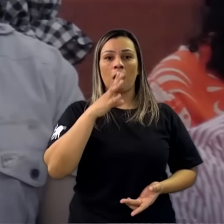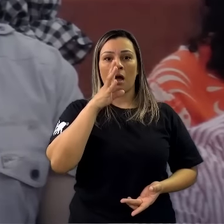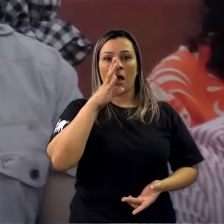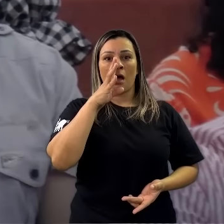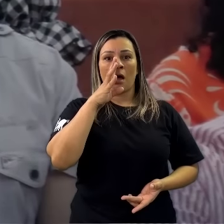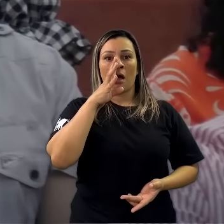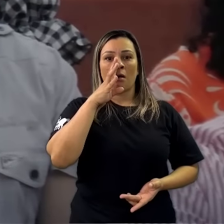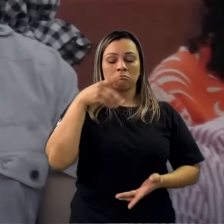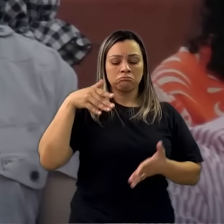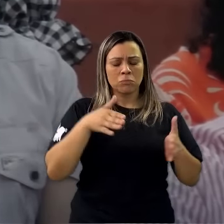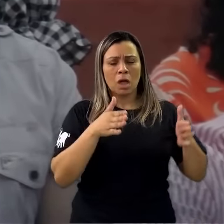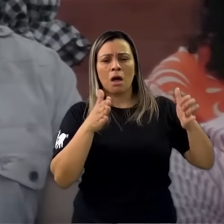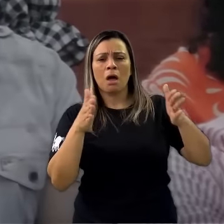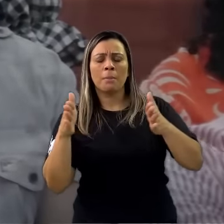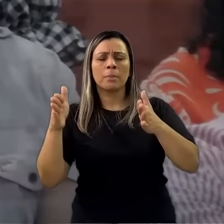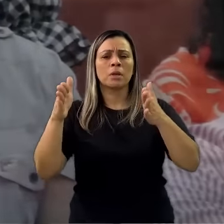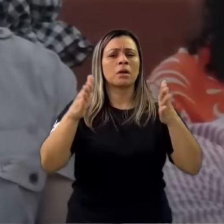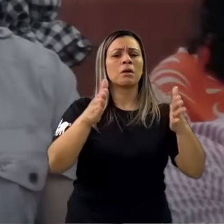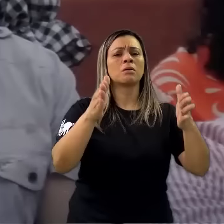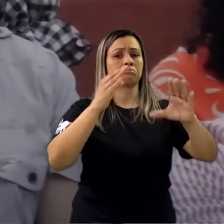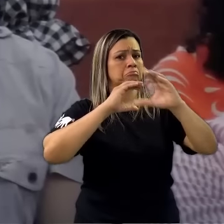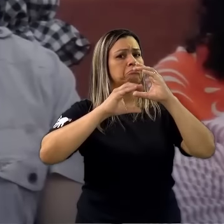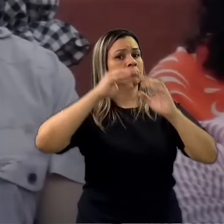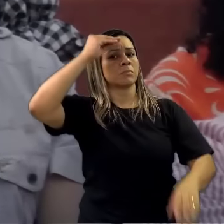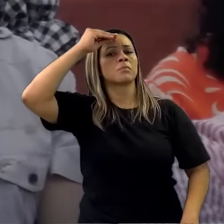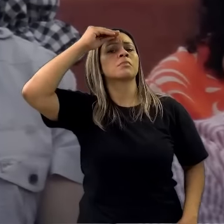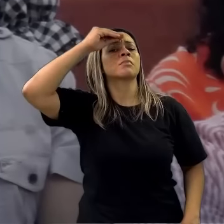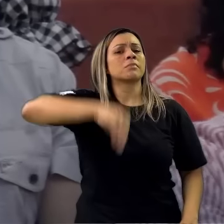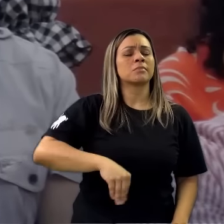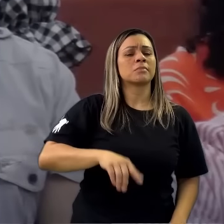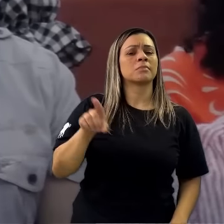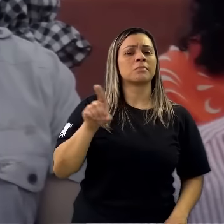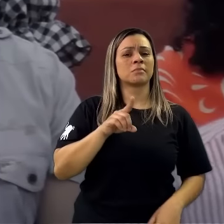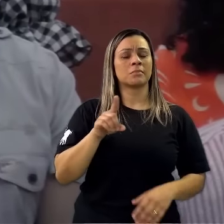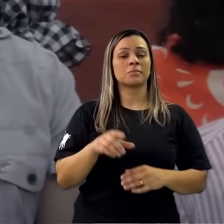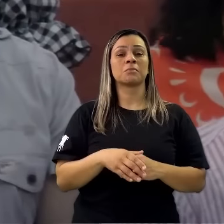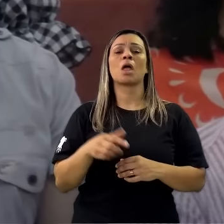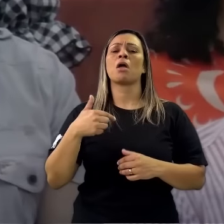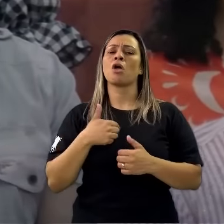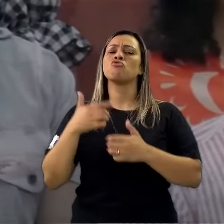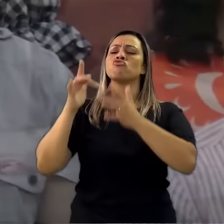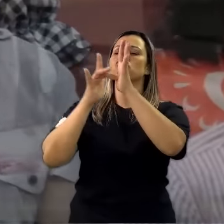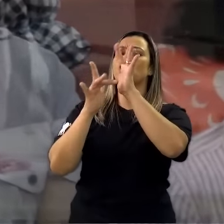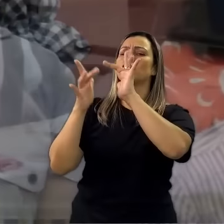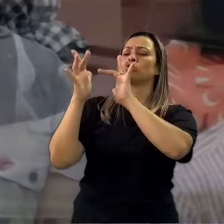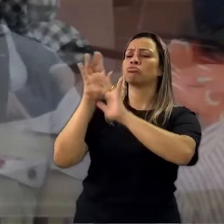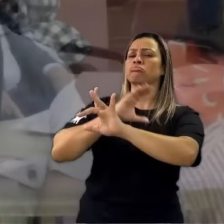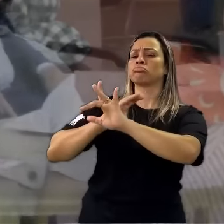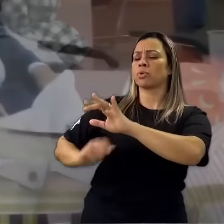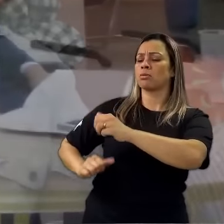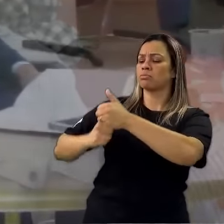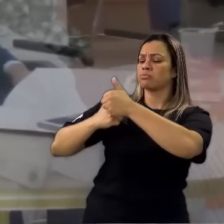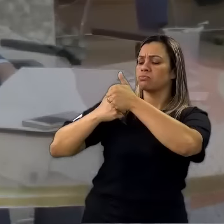deste caminho eu não desisto eu vou seguindo